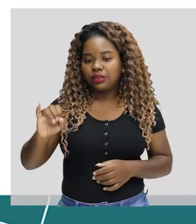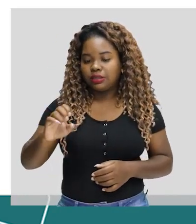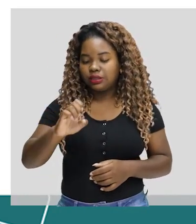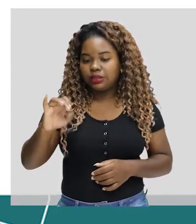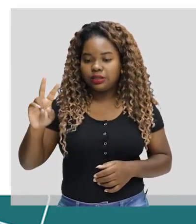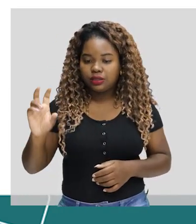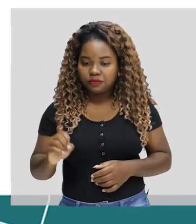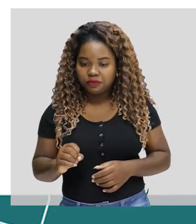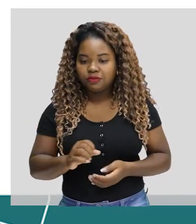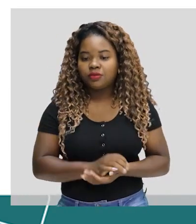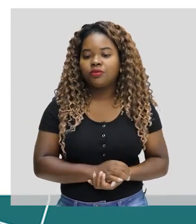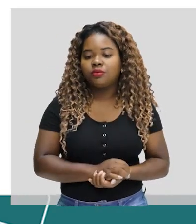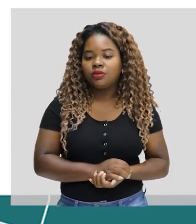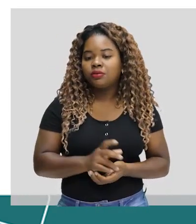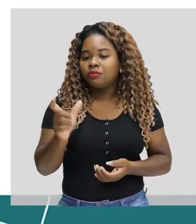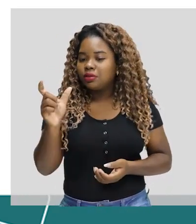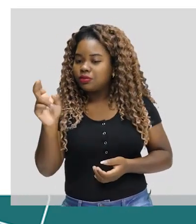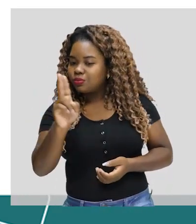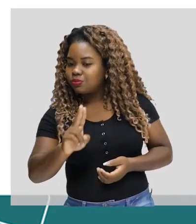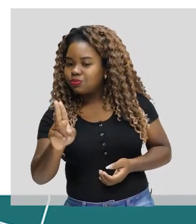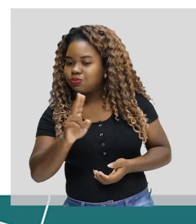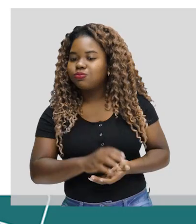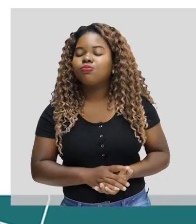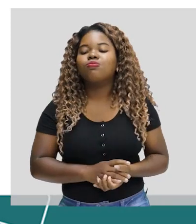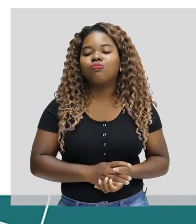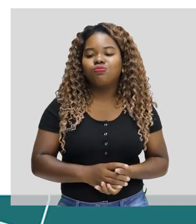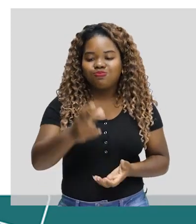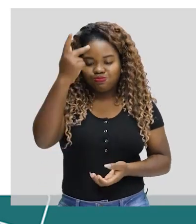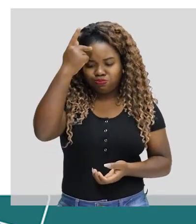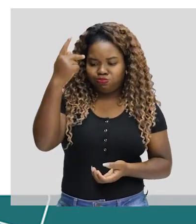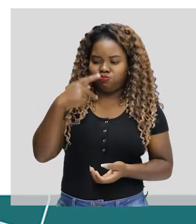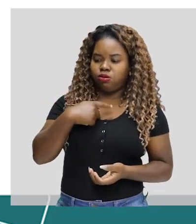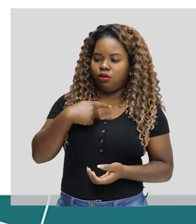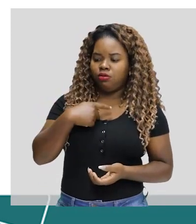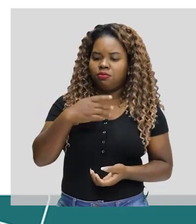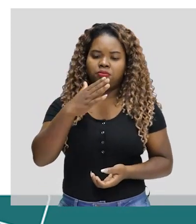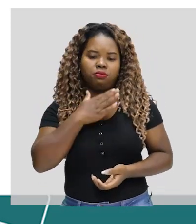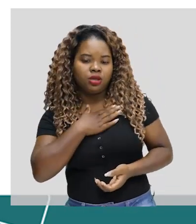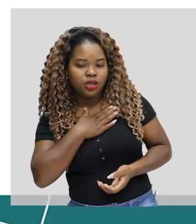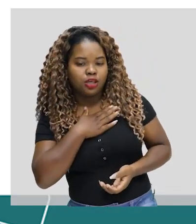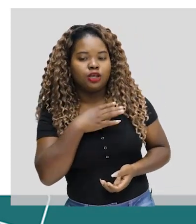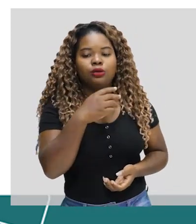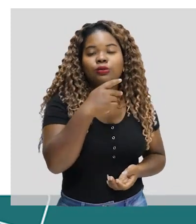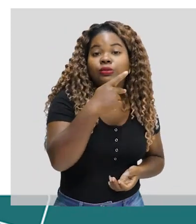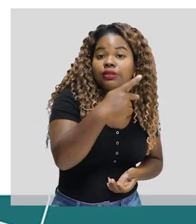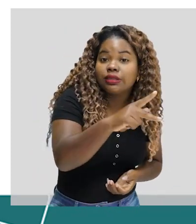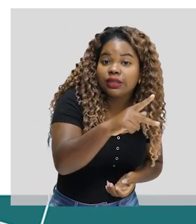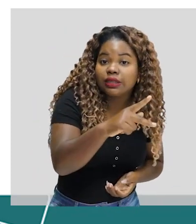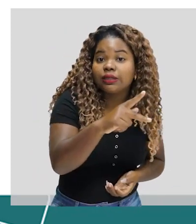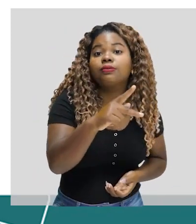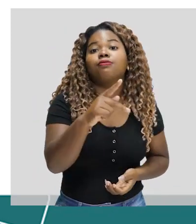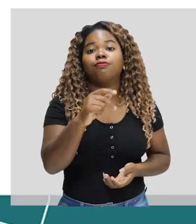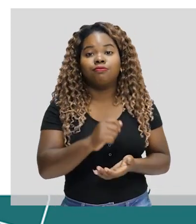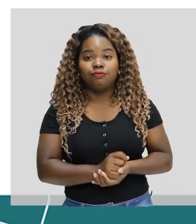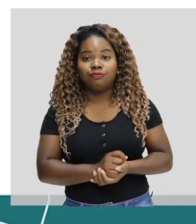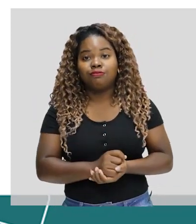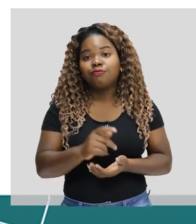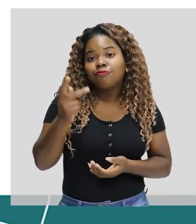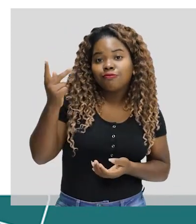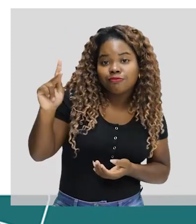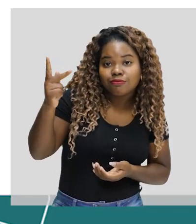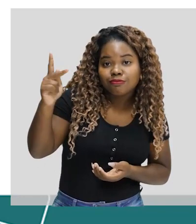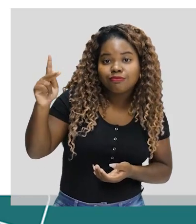Possessivo são palavras que eu utilizo para indicar posse. Meu, seu, dele,